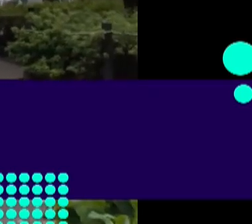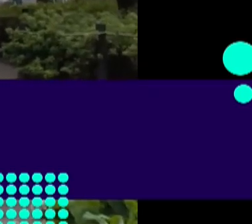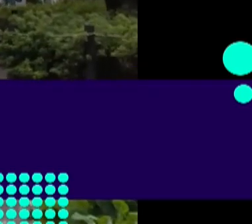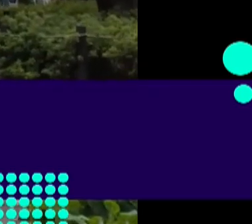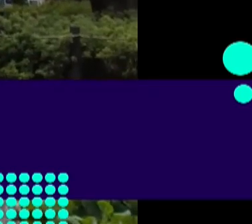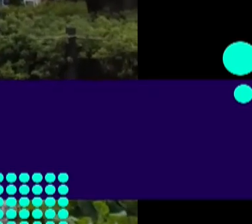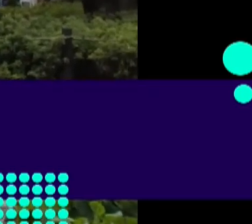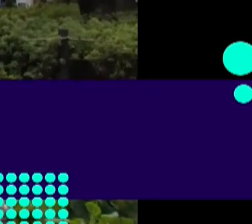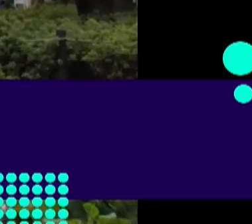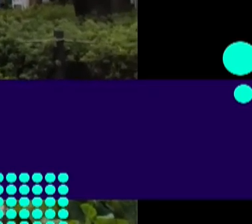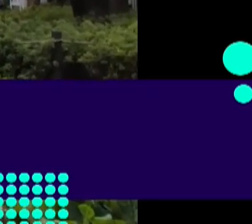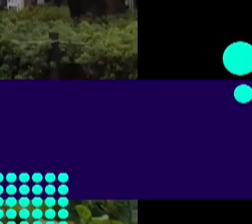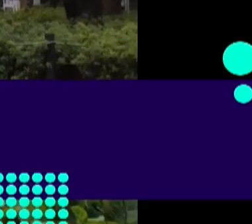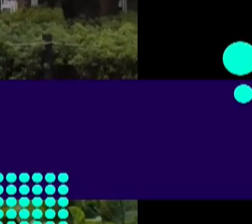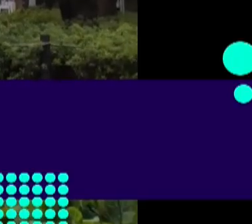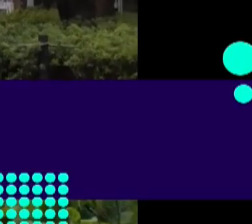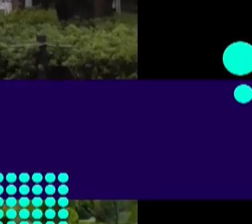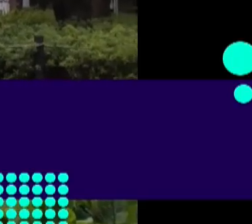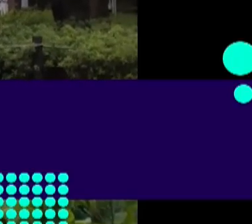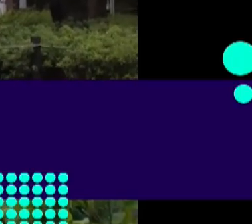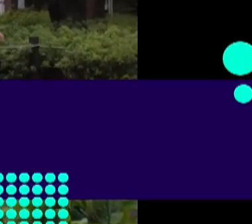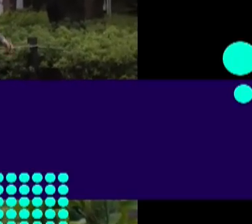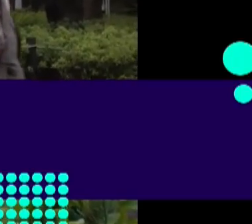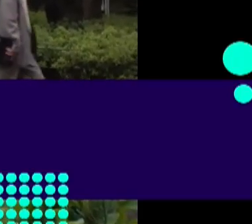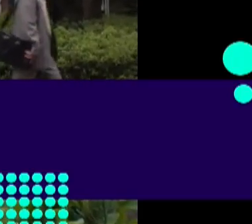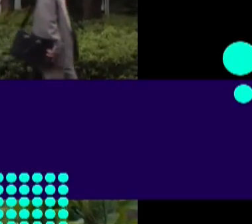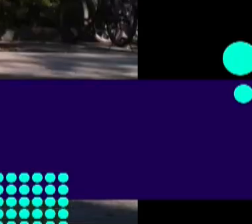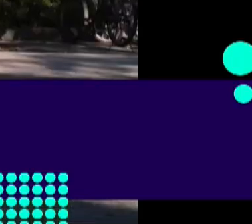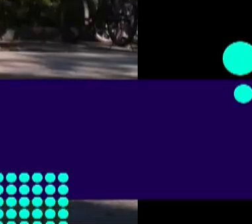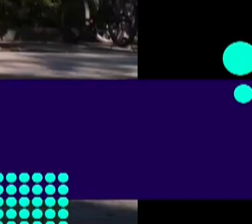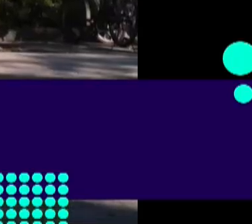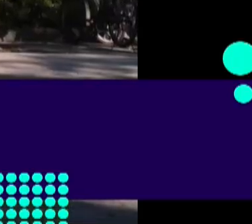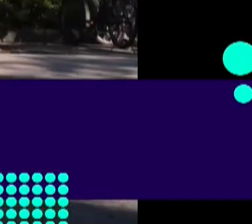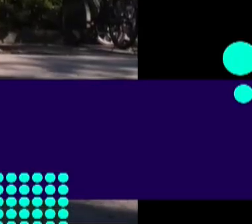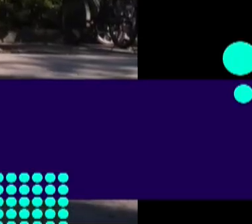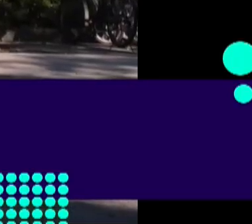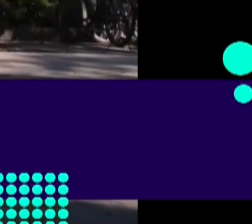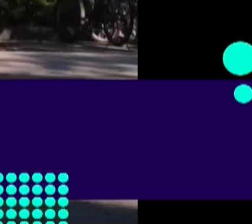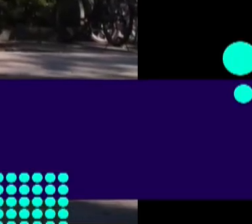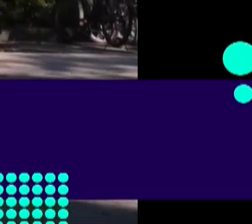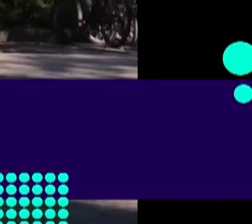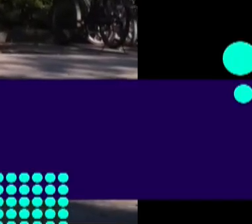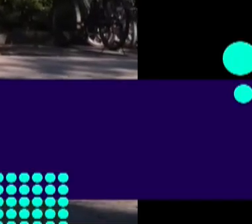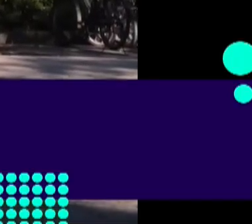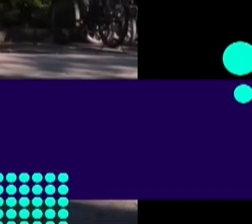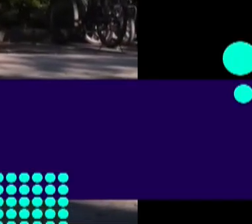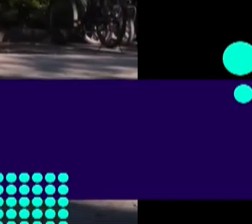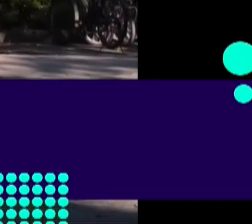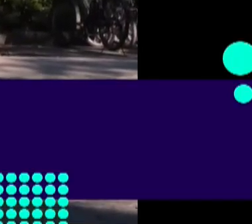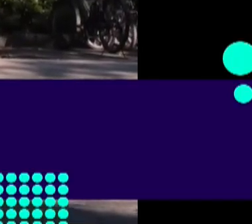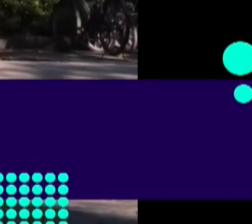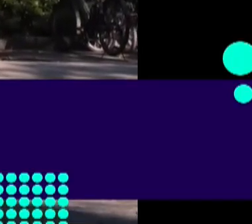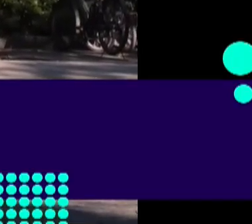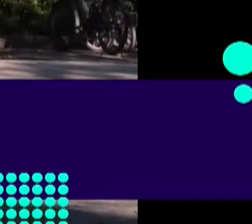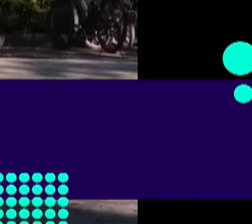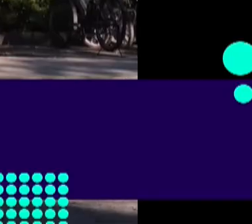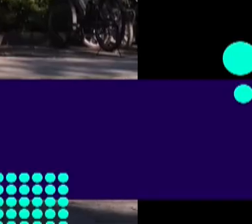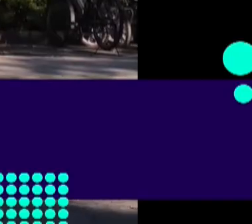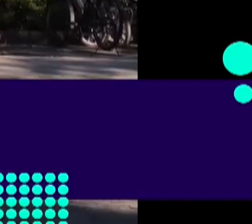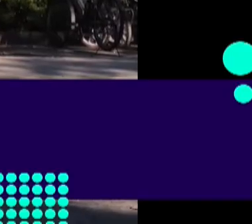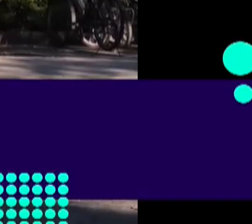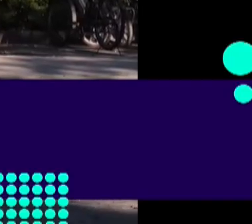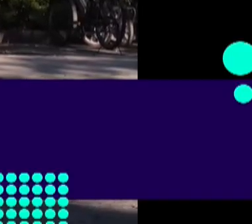Hirayama trabalha como limpador de banheiros públicos em Tóquio. Ele parece satisfeito com a sua vida simples, segue um dia a